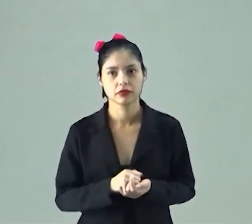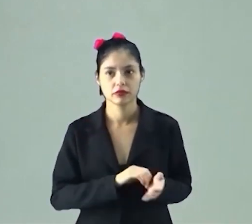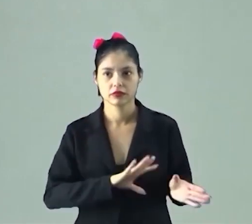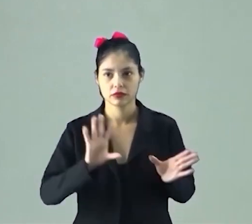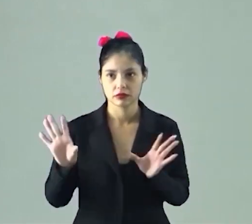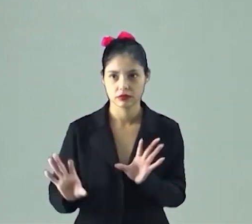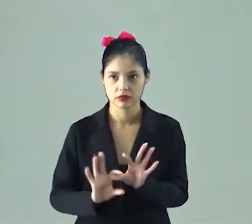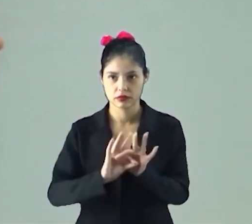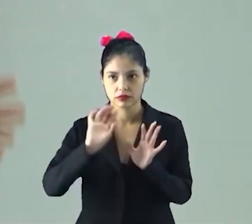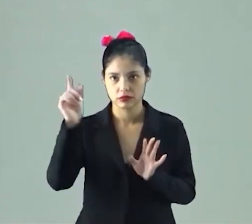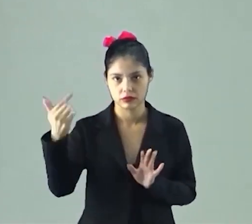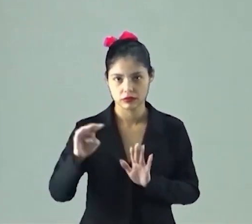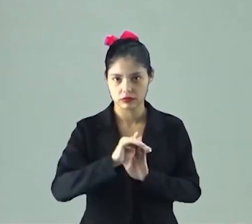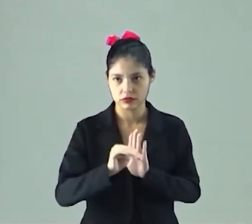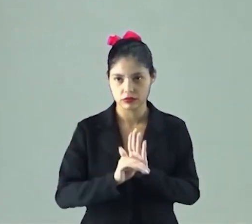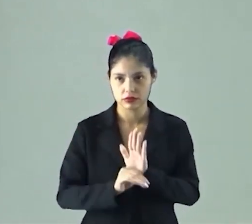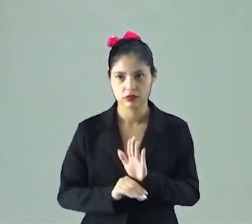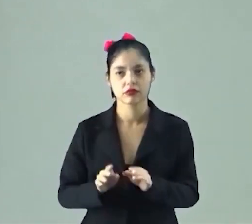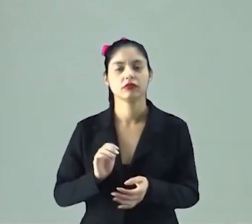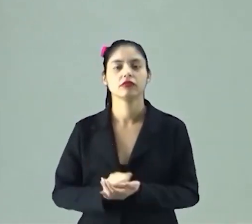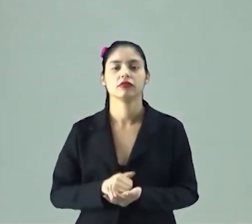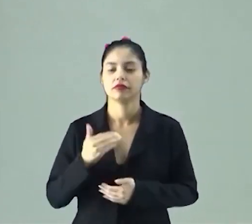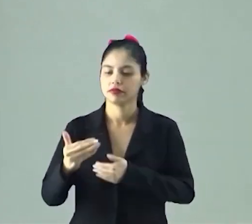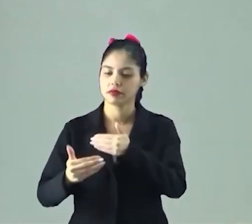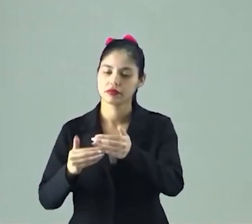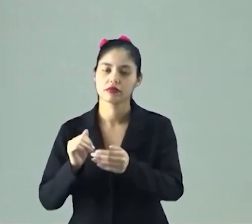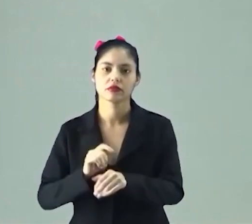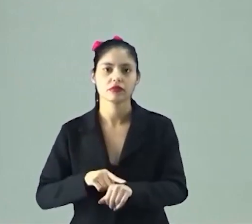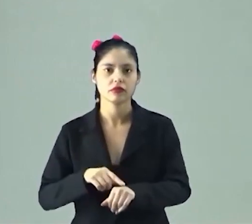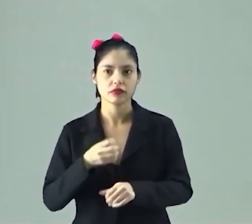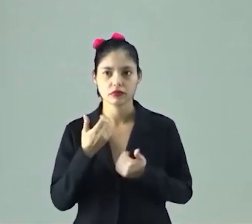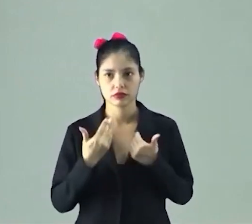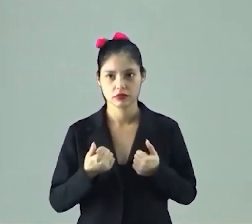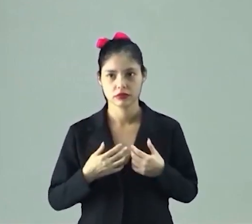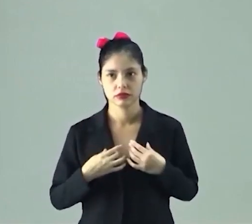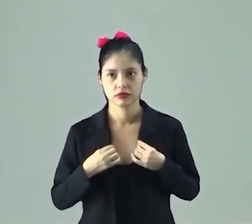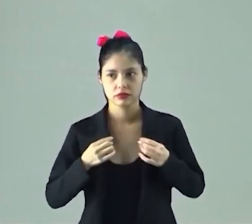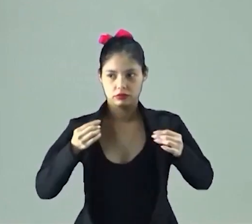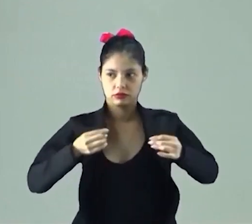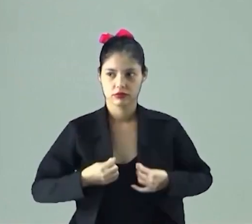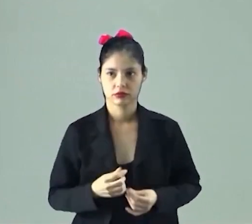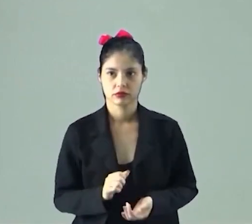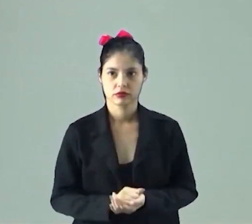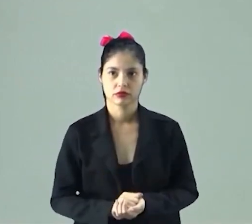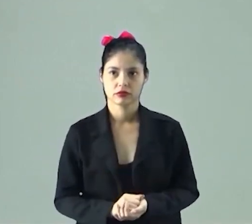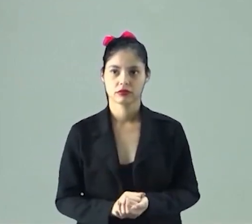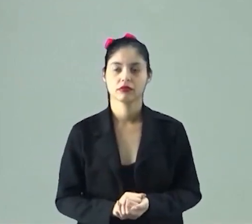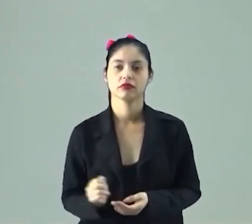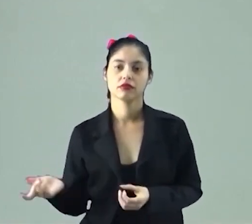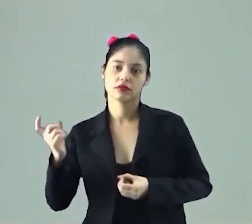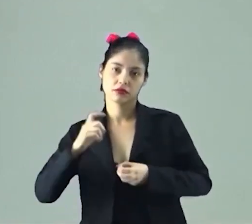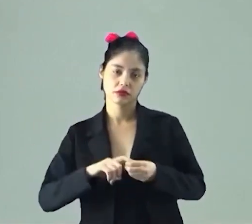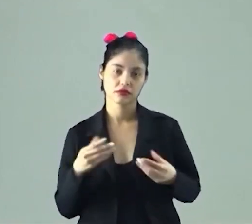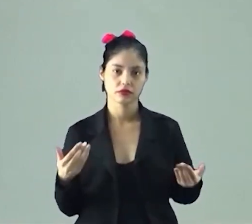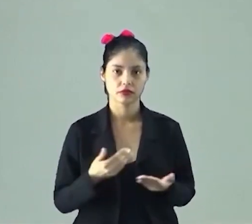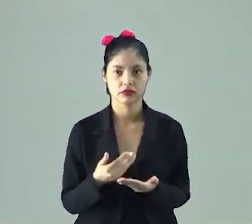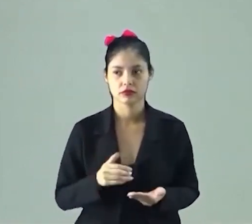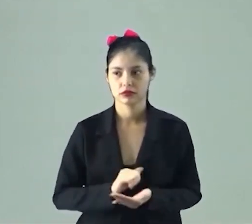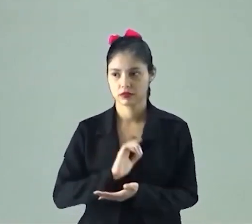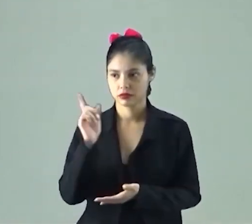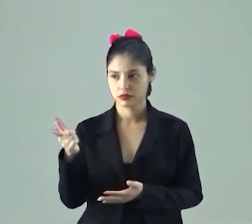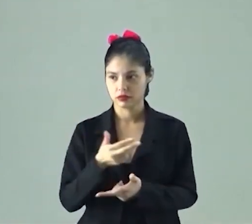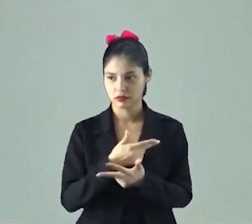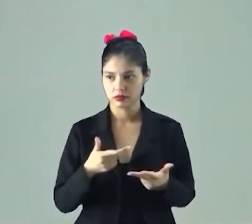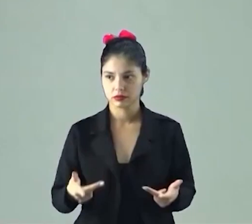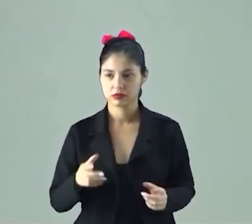corroborada com uma série de outras coisas ao longo do tempo. Tudo bem? Então, tá tranquilo, vamos fechar sobre as polêmicas e vamos voltar aqui também sobre uma